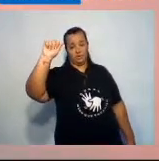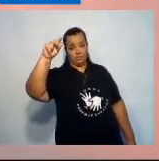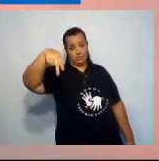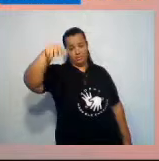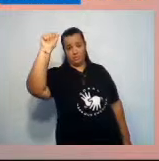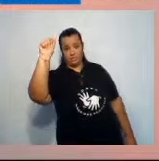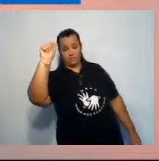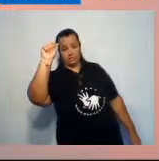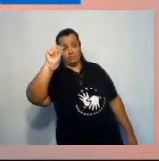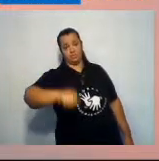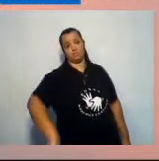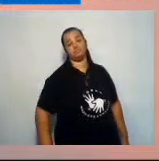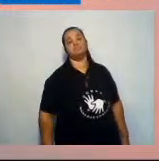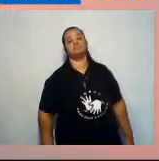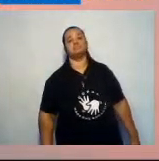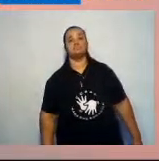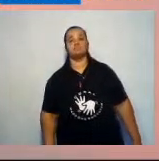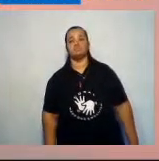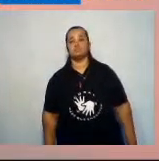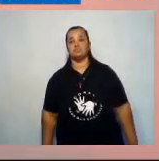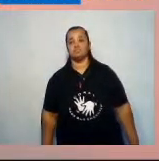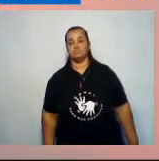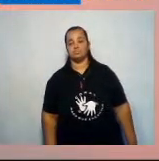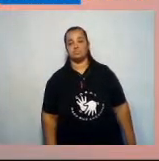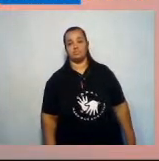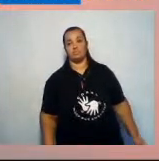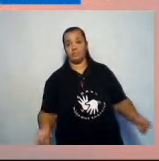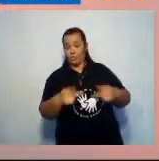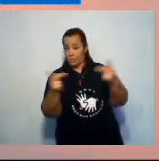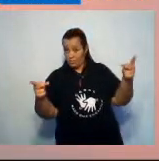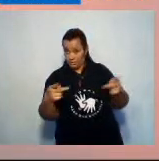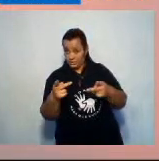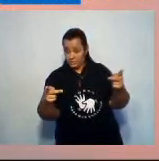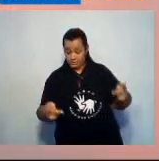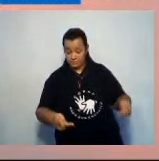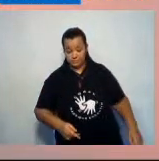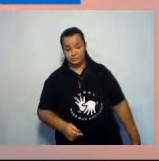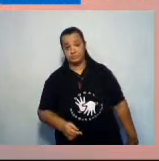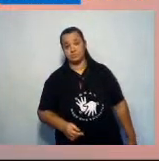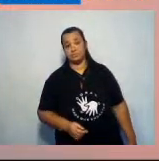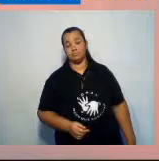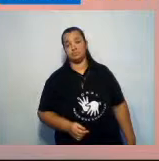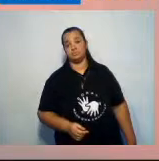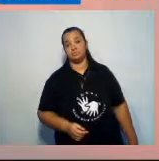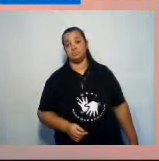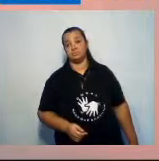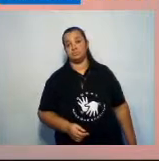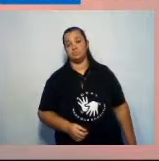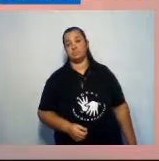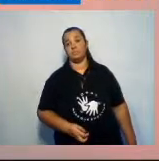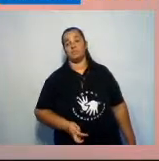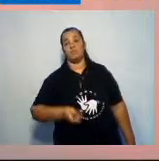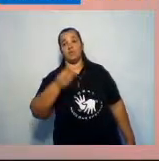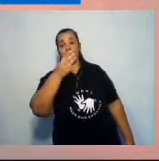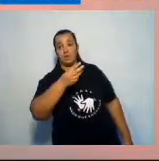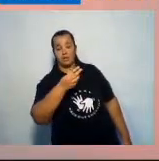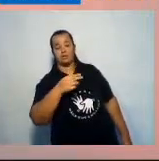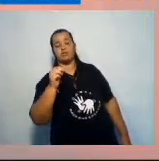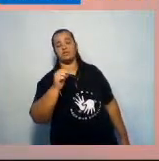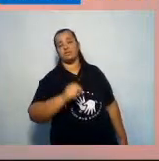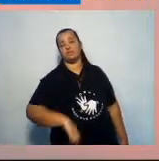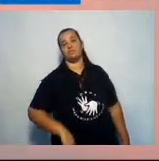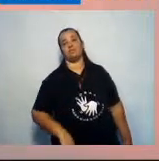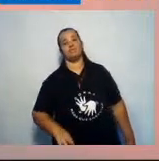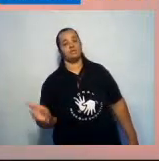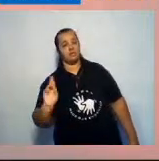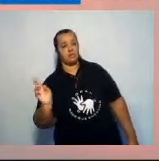nossa live. Está levando R$50 da Adega Avenida. Luciana Biano. E outro prêmio, R$30 do Varejão